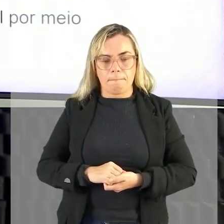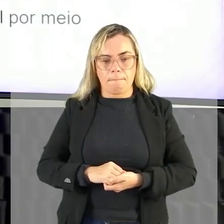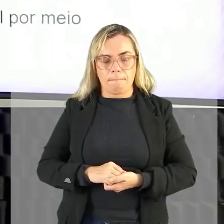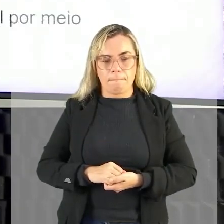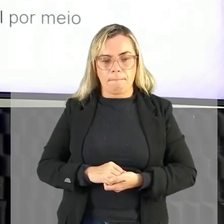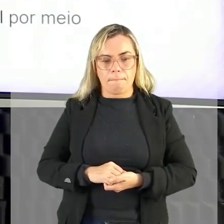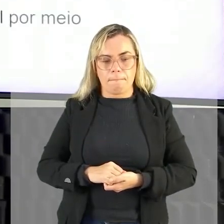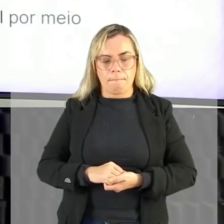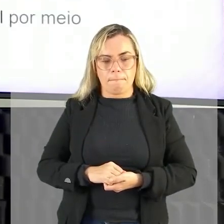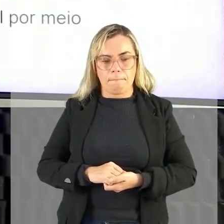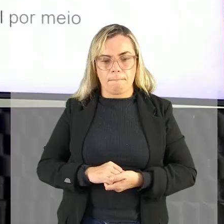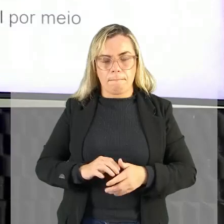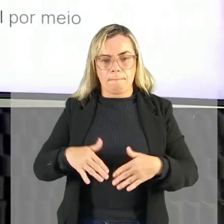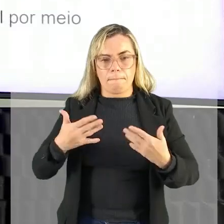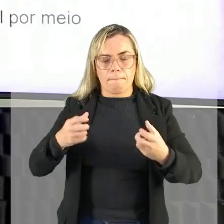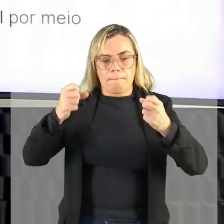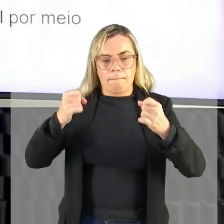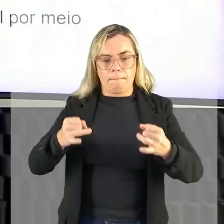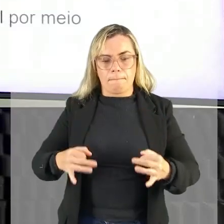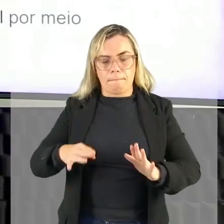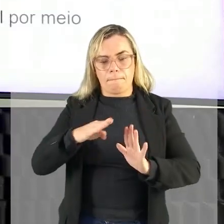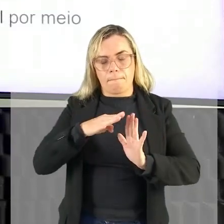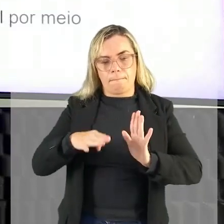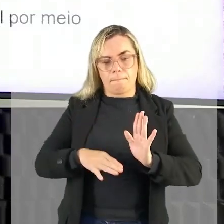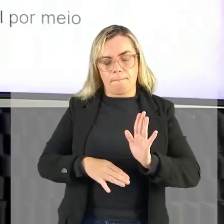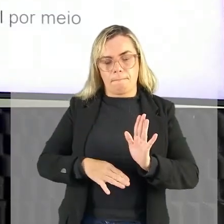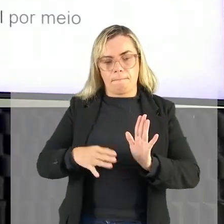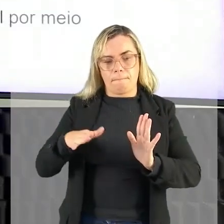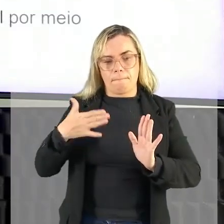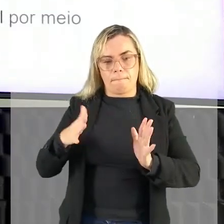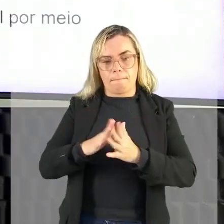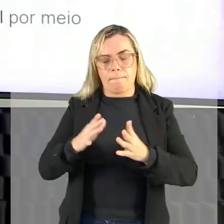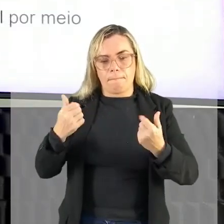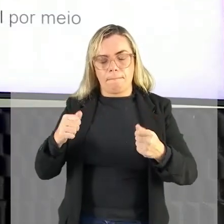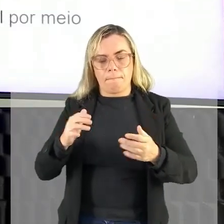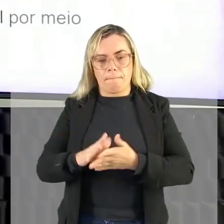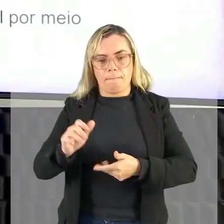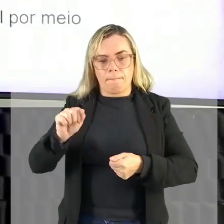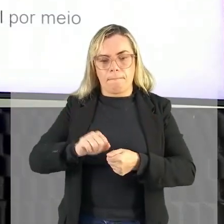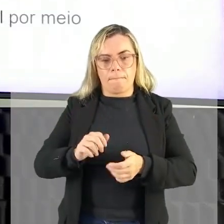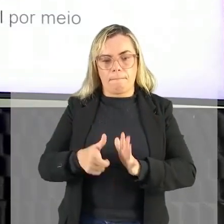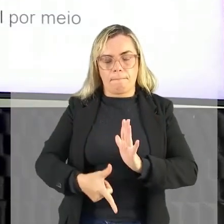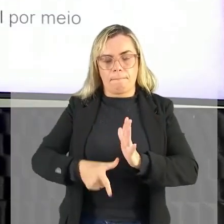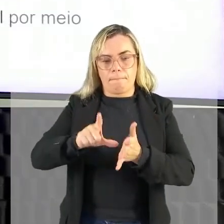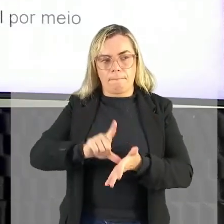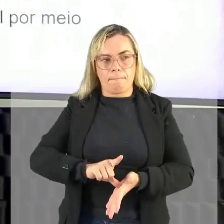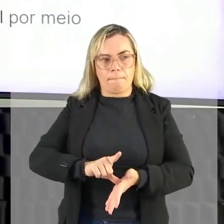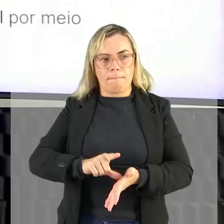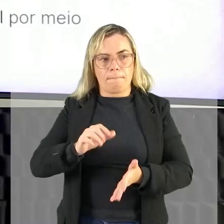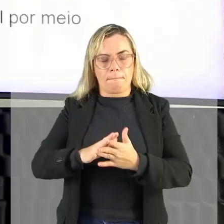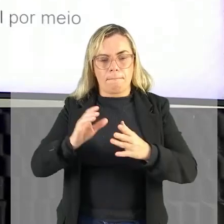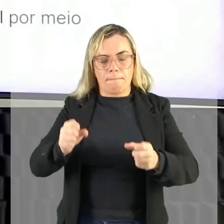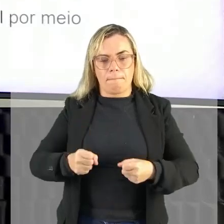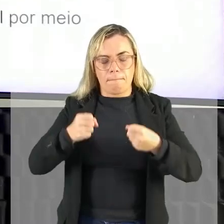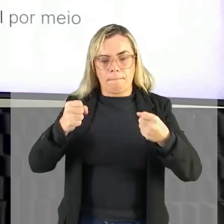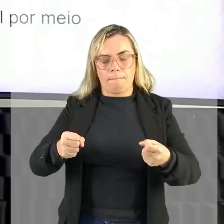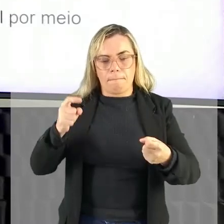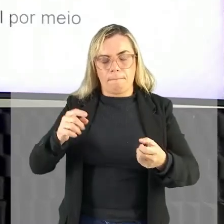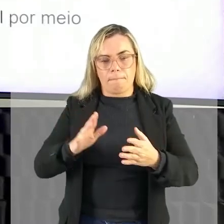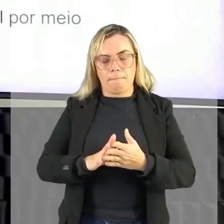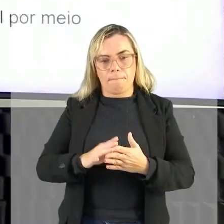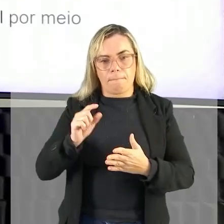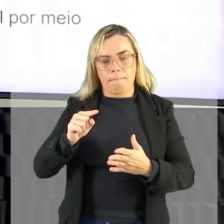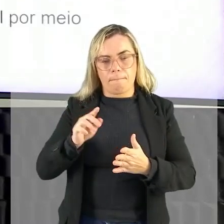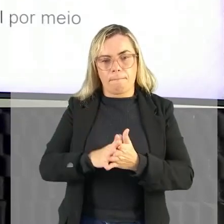E aí as alternativas, elas falam assim, ó, sobre o que é preciso ser feito antes para poder eu viabilizar que